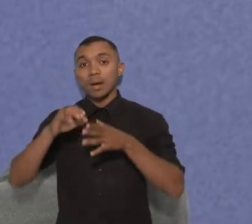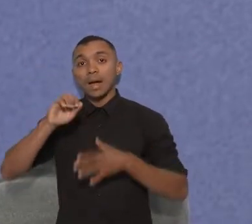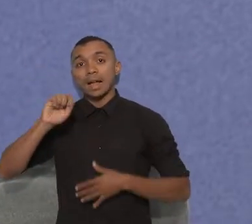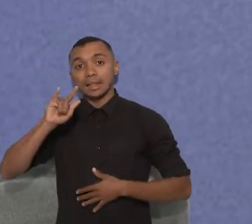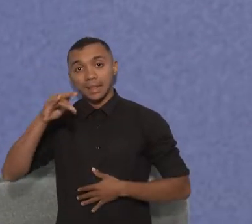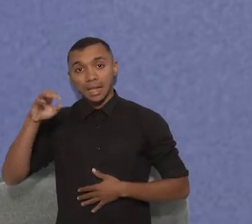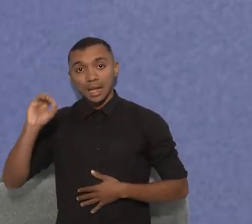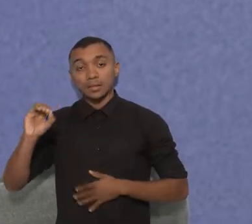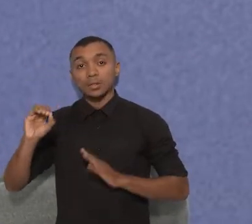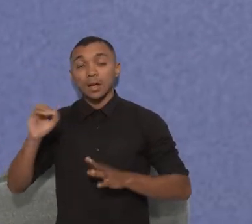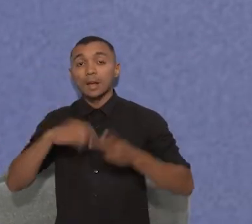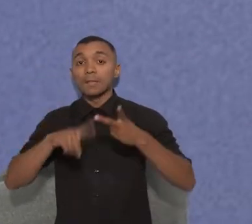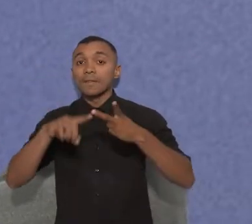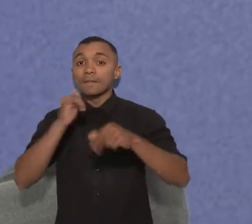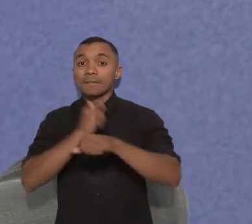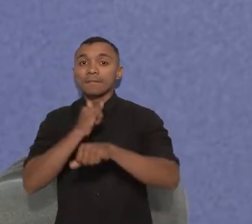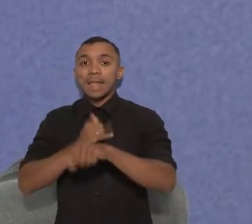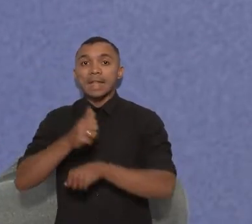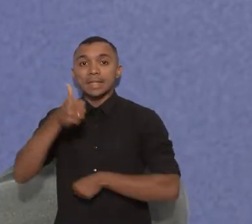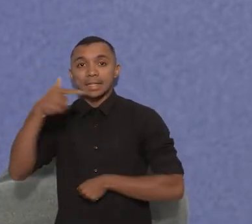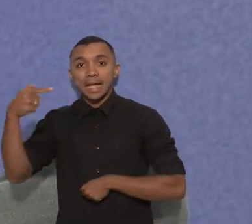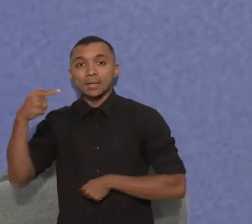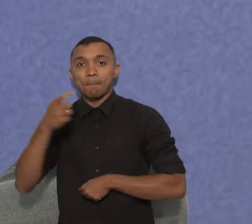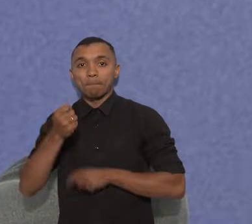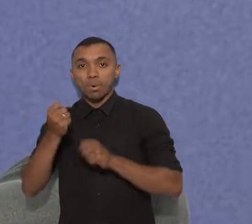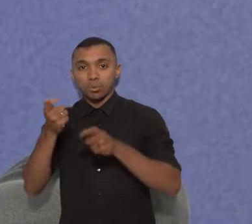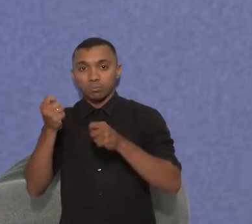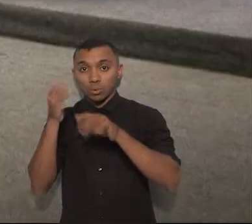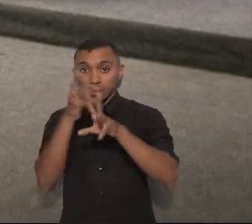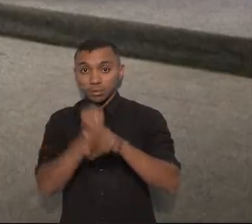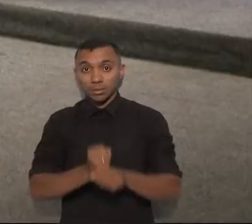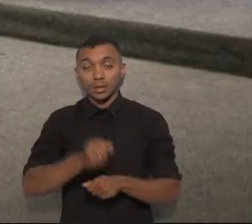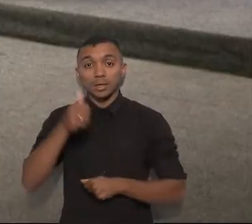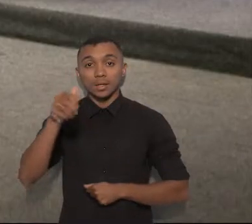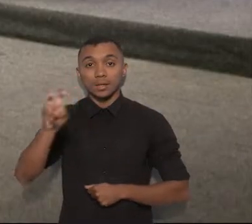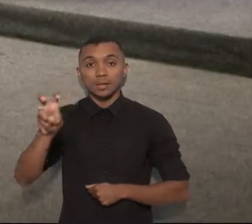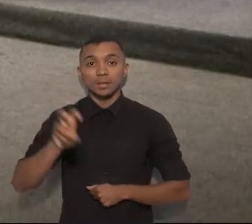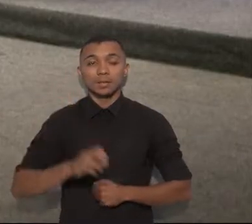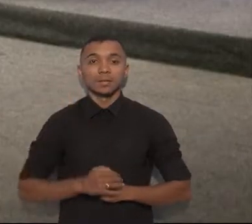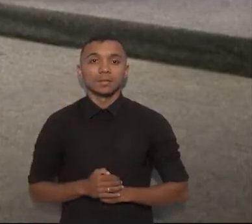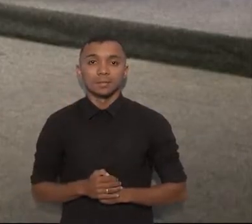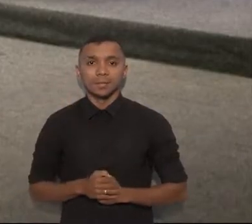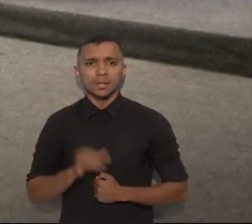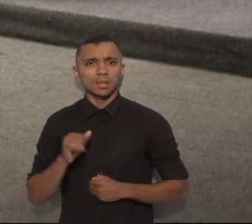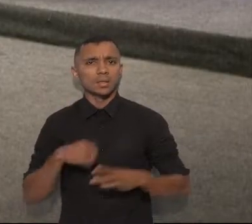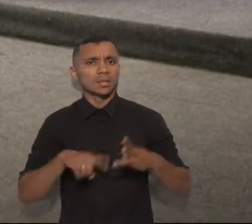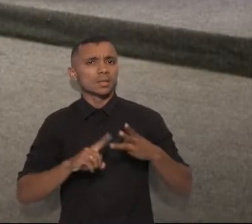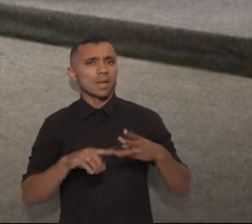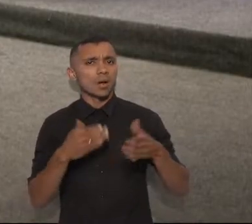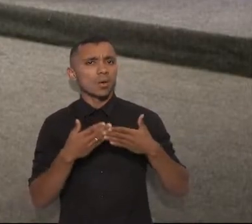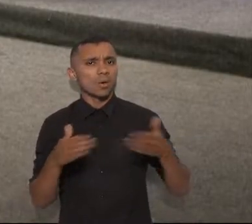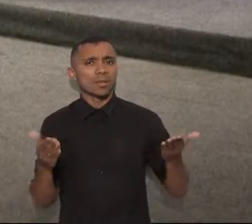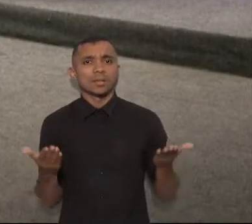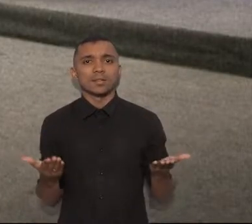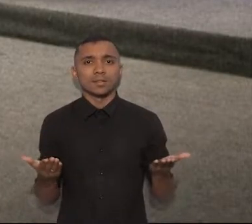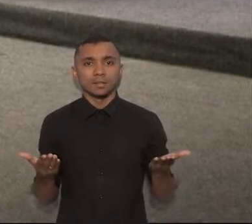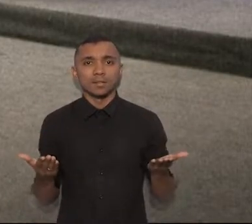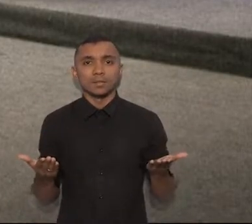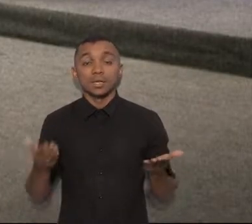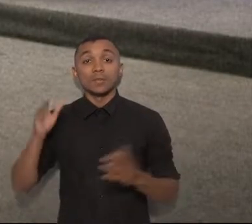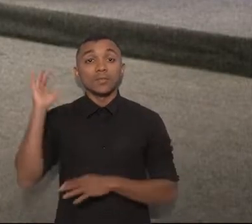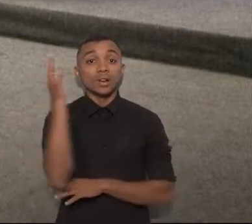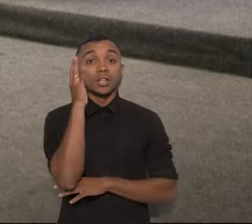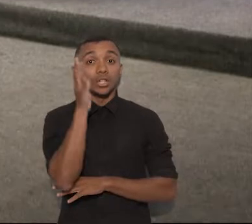o Ferroviário é o 17º, com 15. A pessoa, se o Atlético toma a posição do Ferroviário e escapa, pode acontecer. O Ferroviário cai... E o Floresta